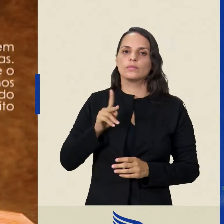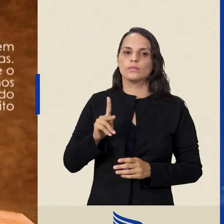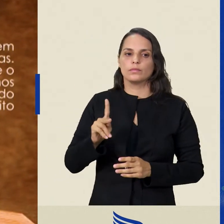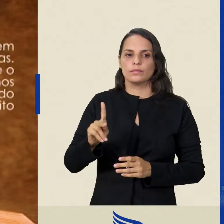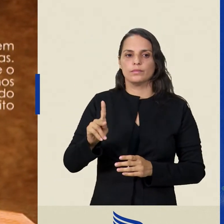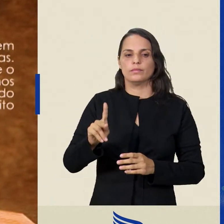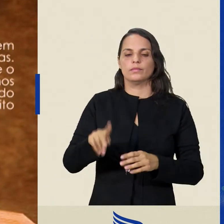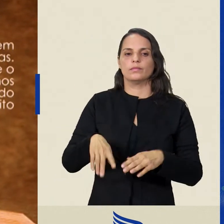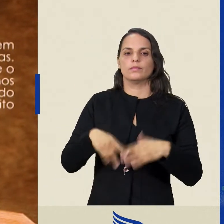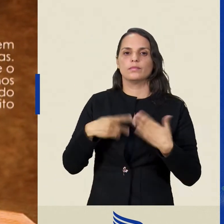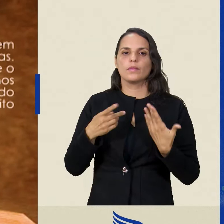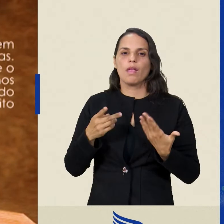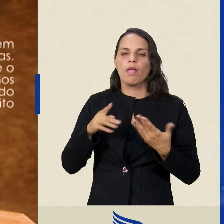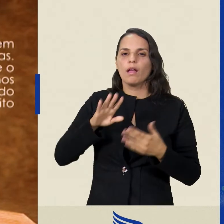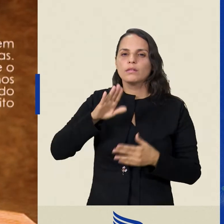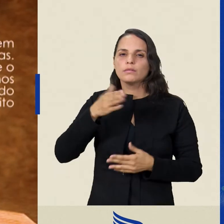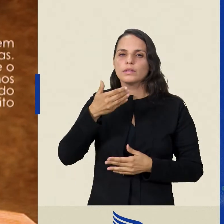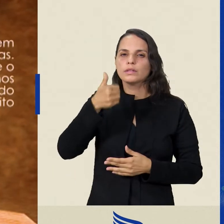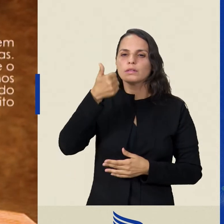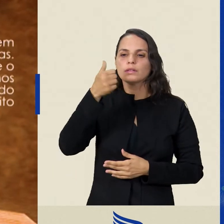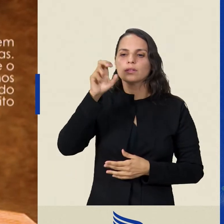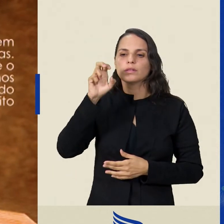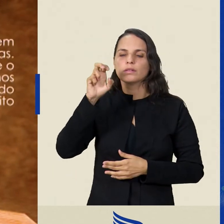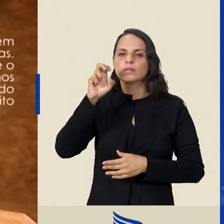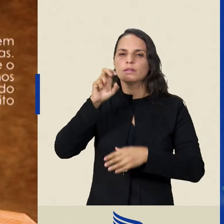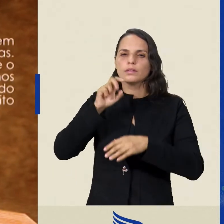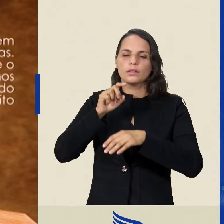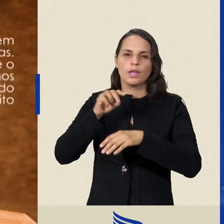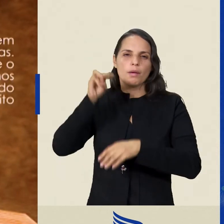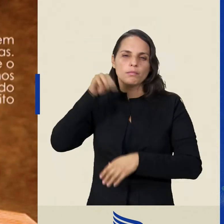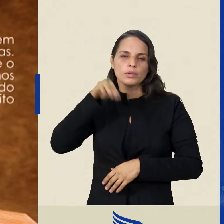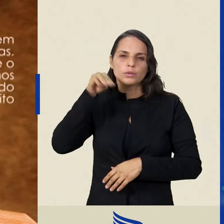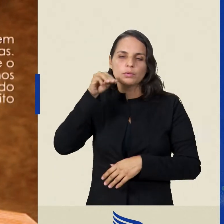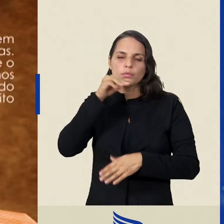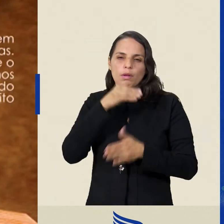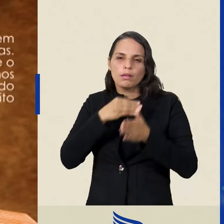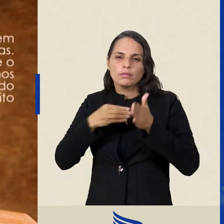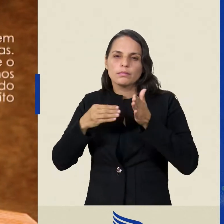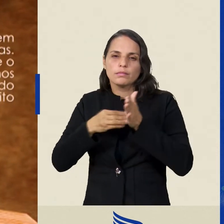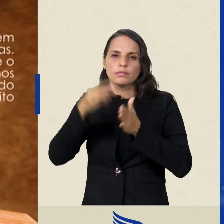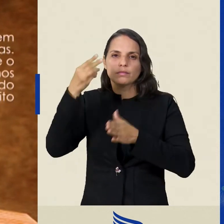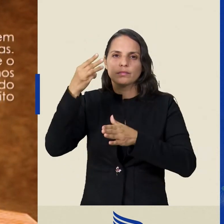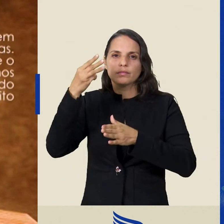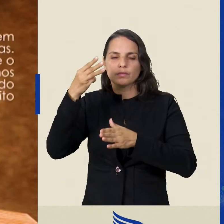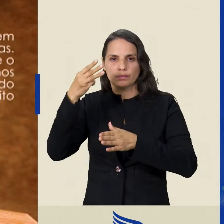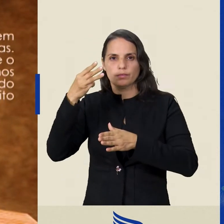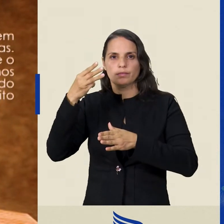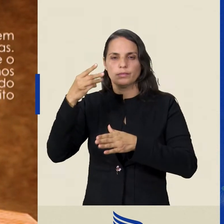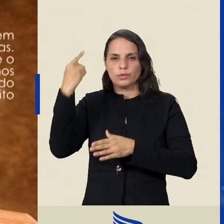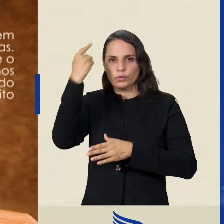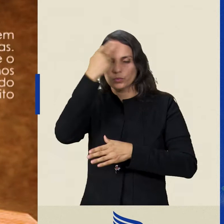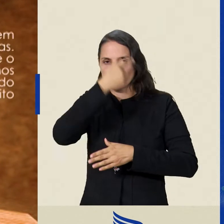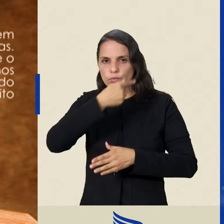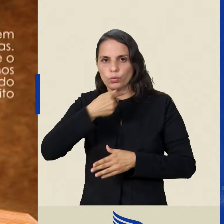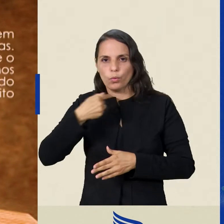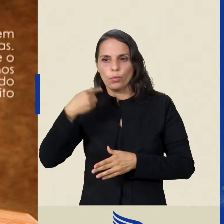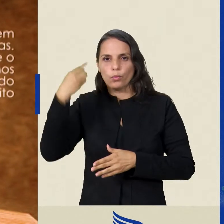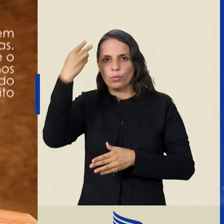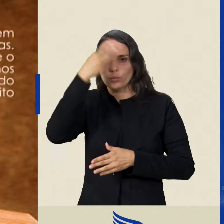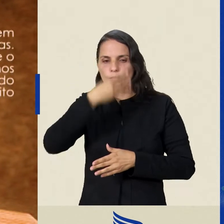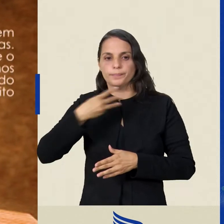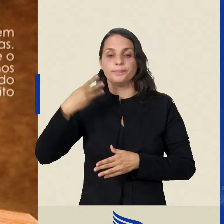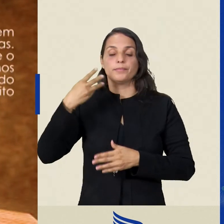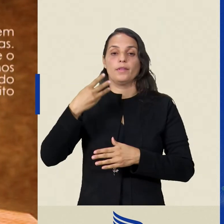tem variado de 15 minutos a 3 horas. Durante esse tempo, o coração e